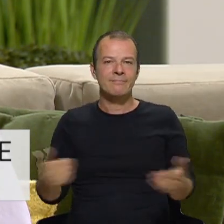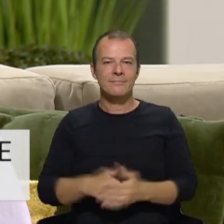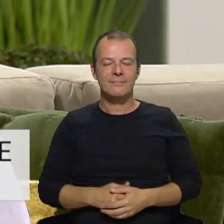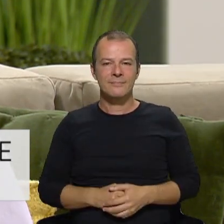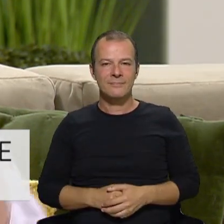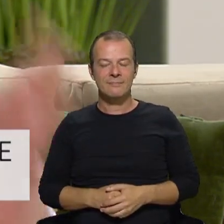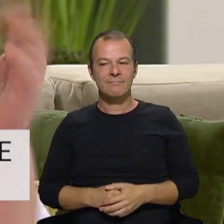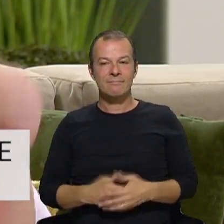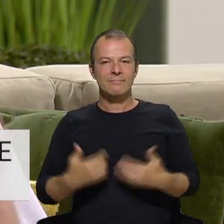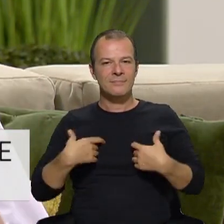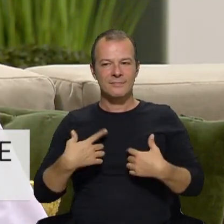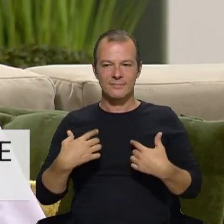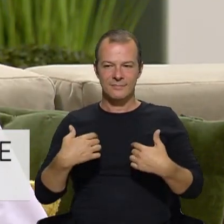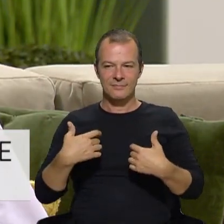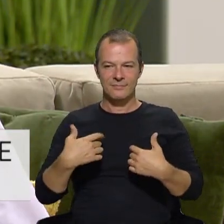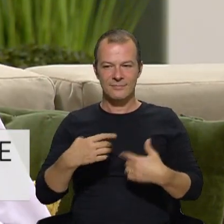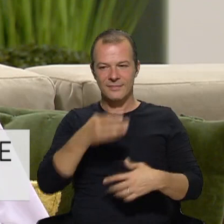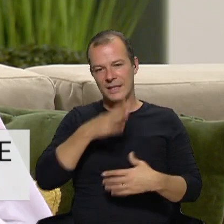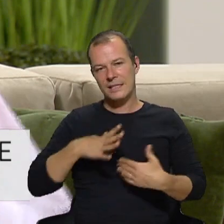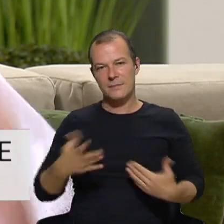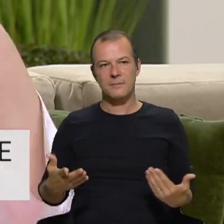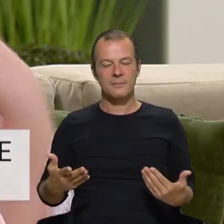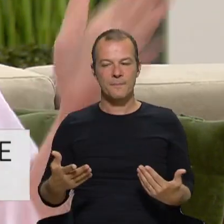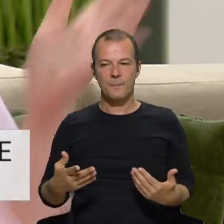e que agarrou em mim e disse